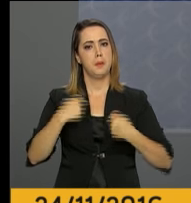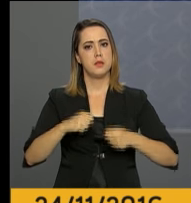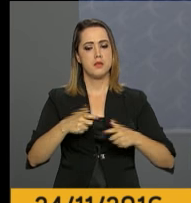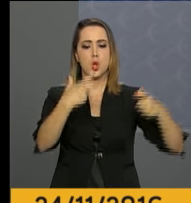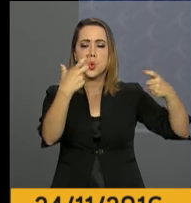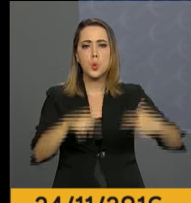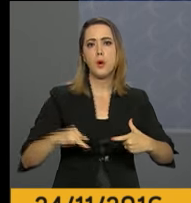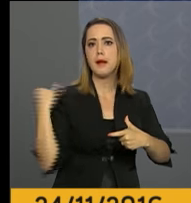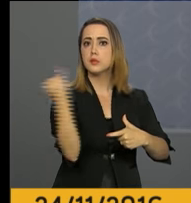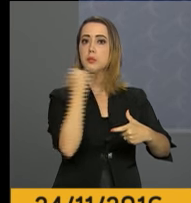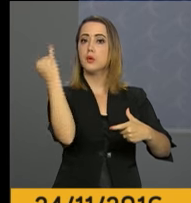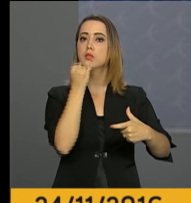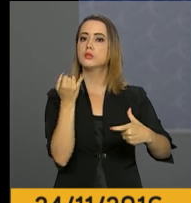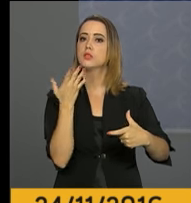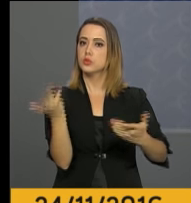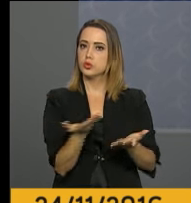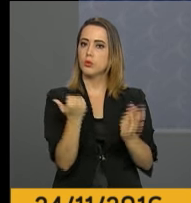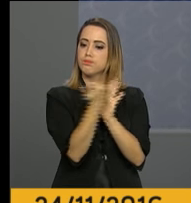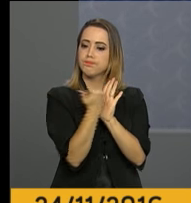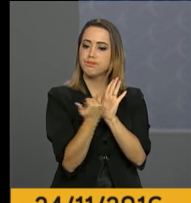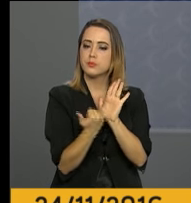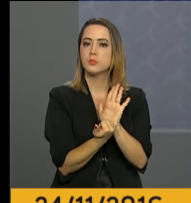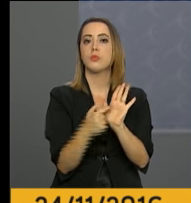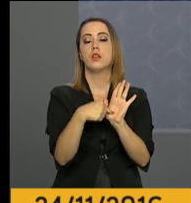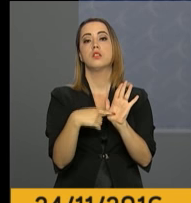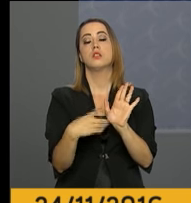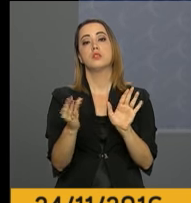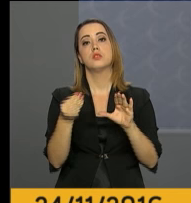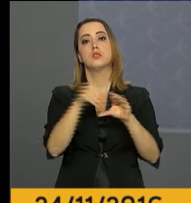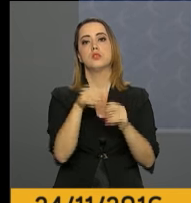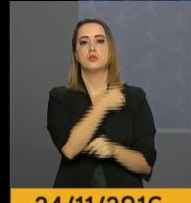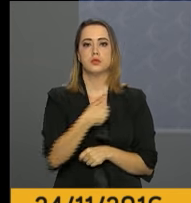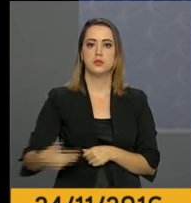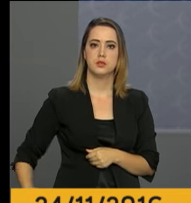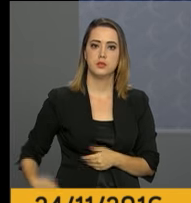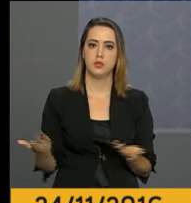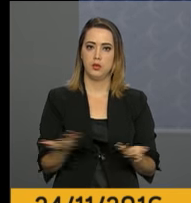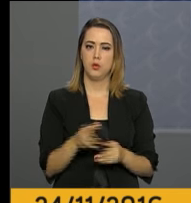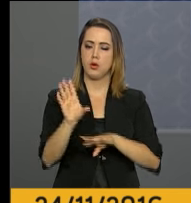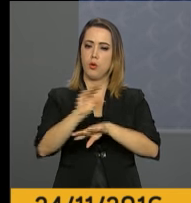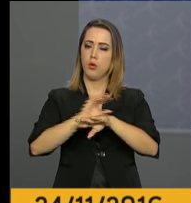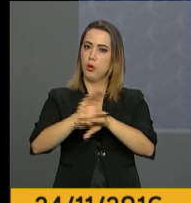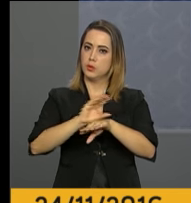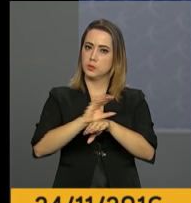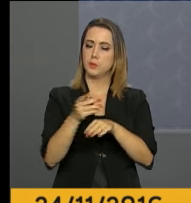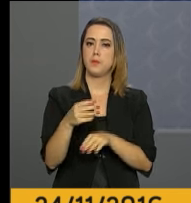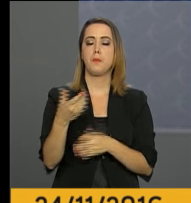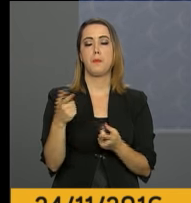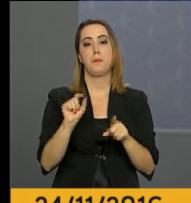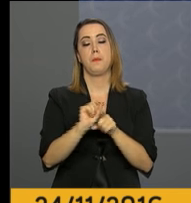na estrutura do estado Aliás a explicitação do status constitucional deste tribunal pela emendo da constitucional